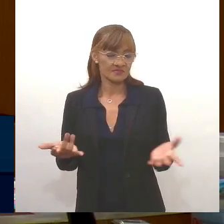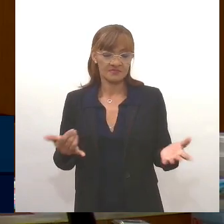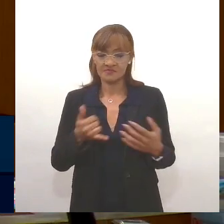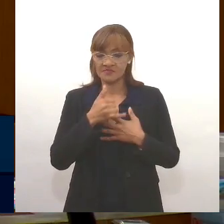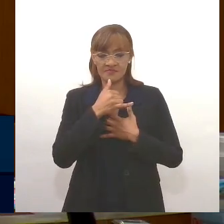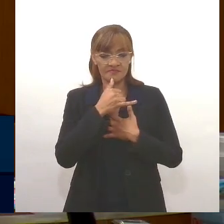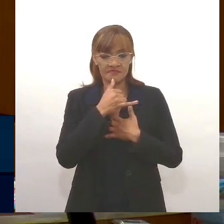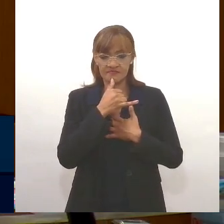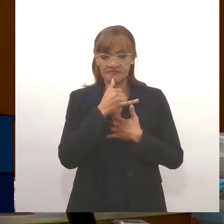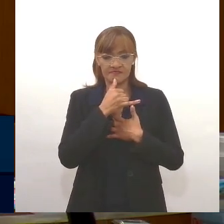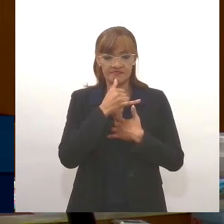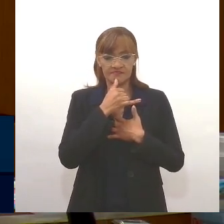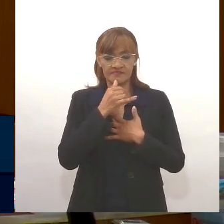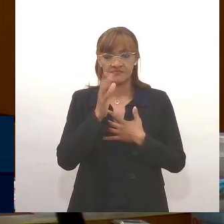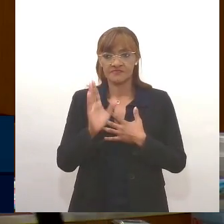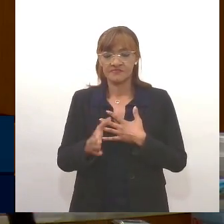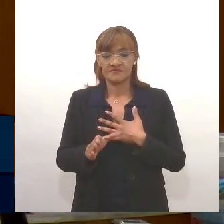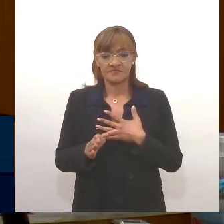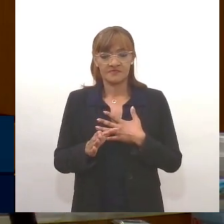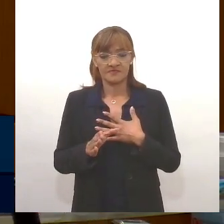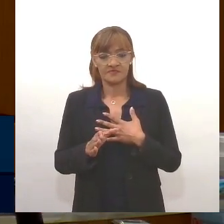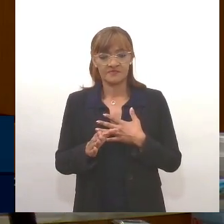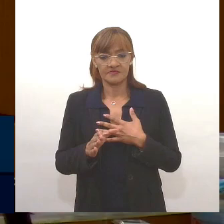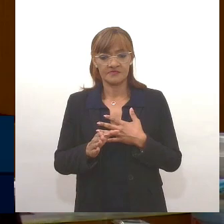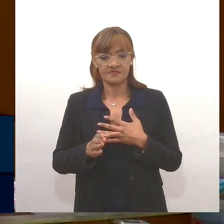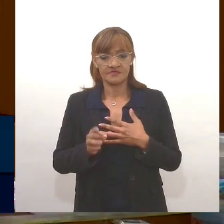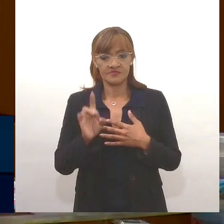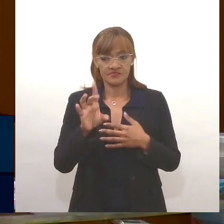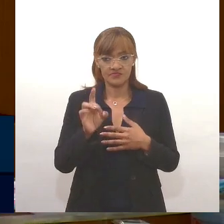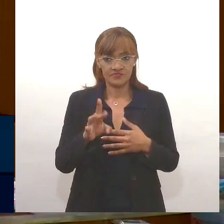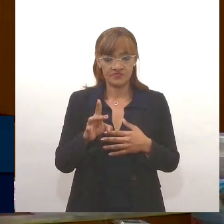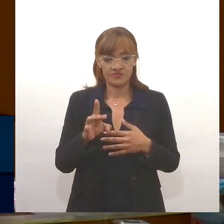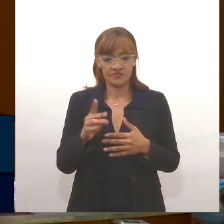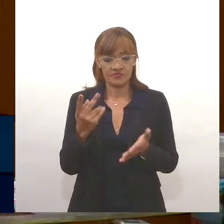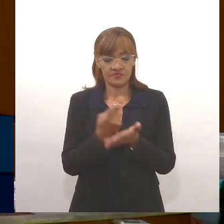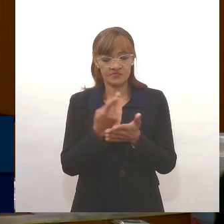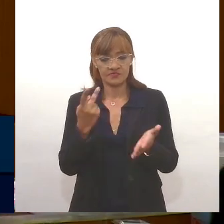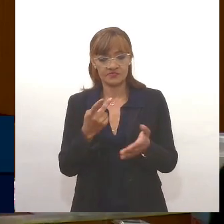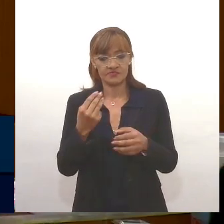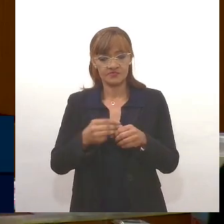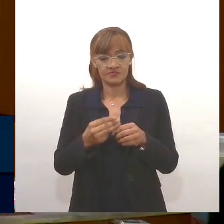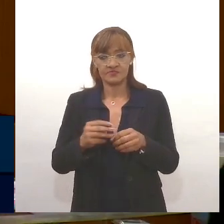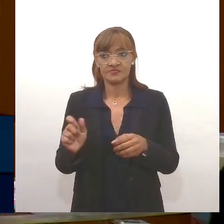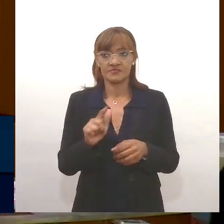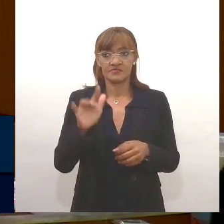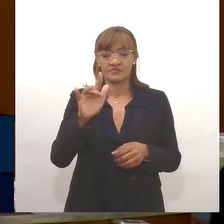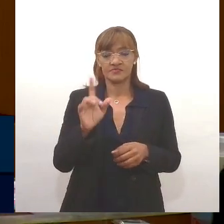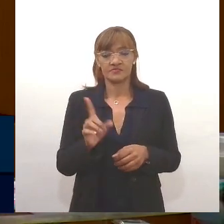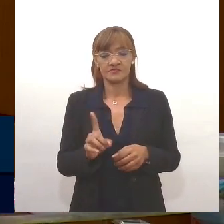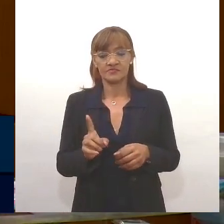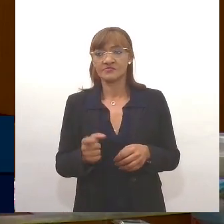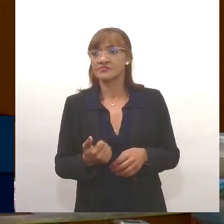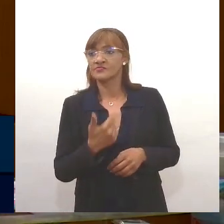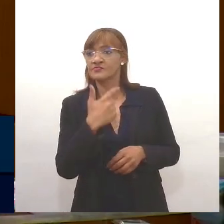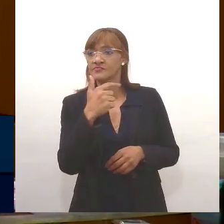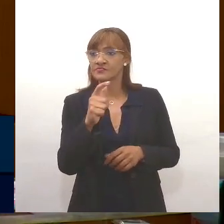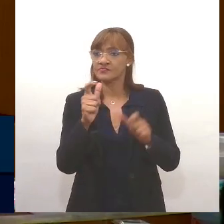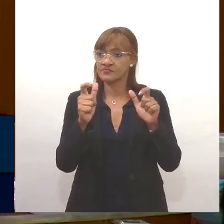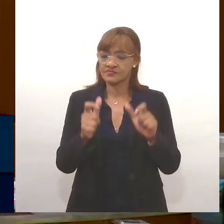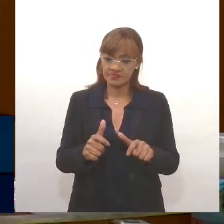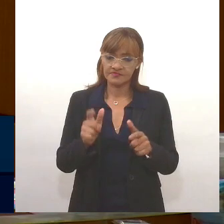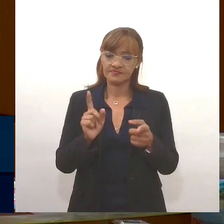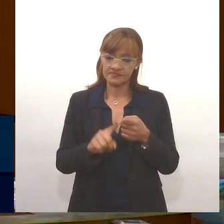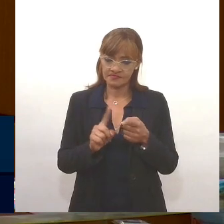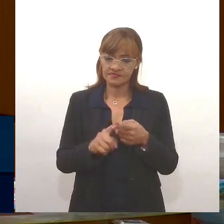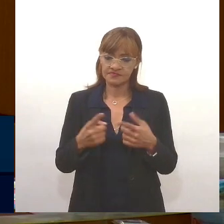práticas somente lá em Lagarto né a gente teve né outra situação envolvendo né uma travesti